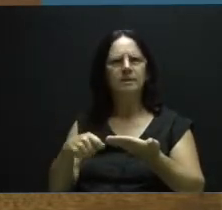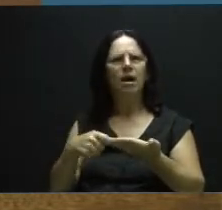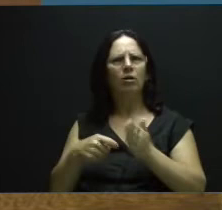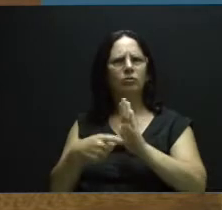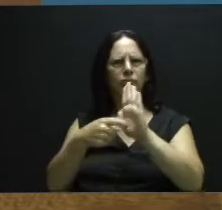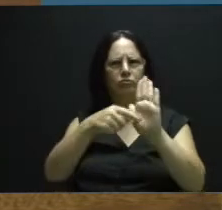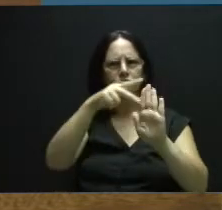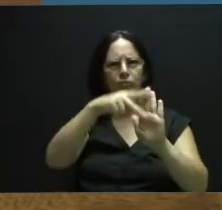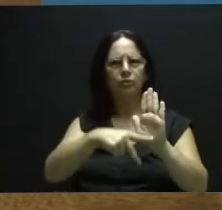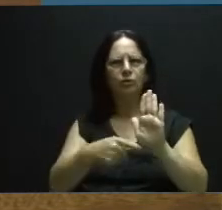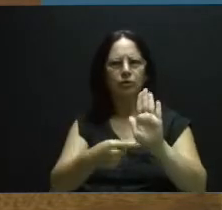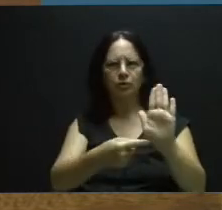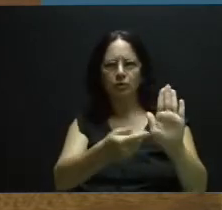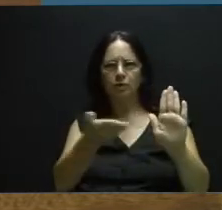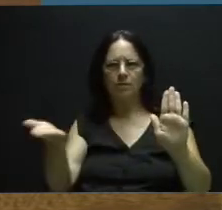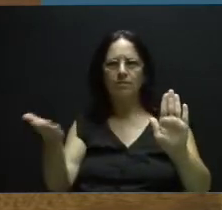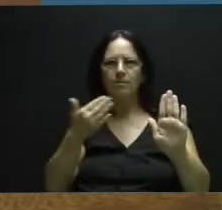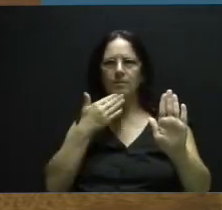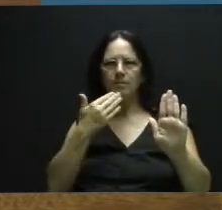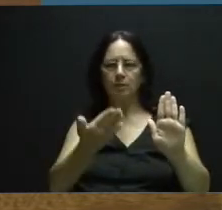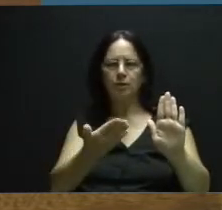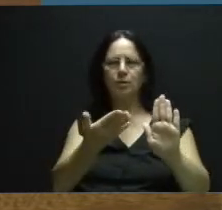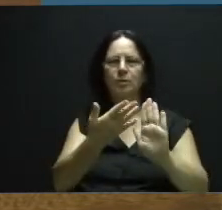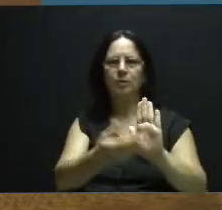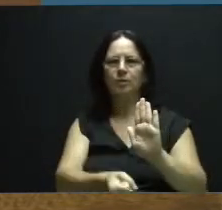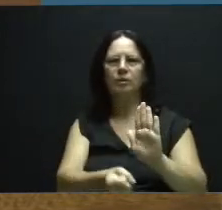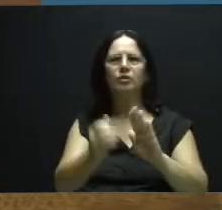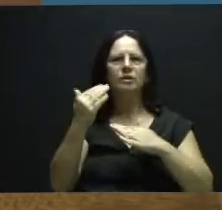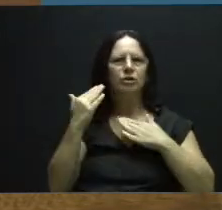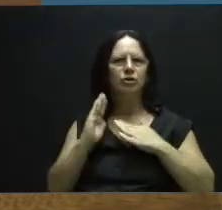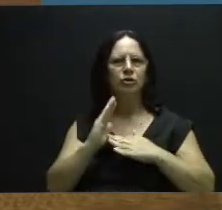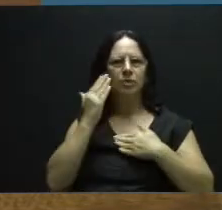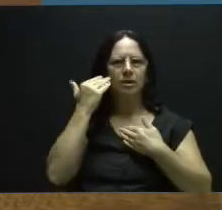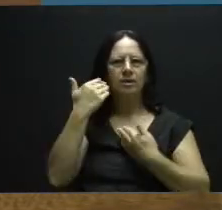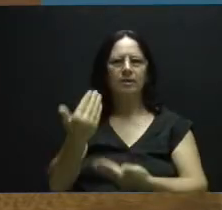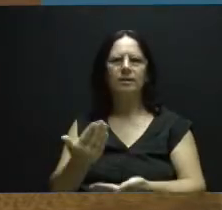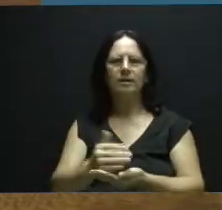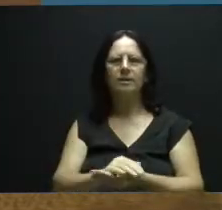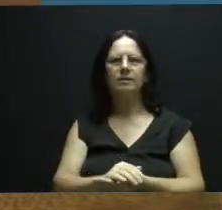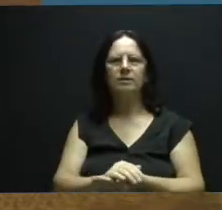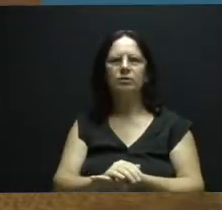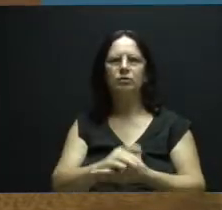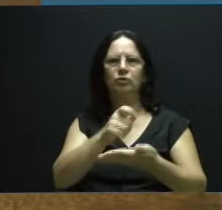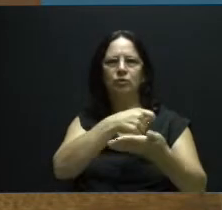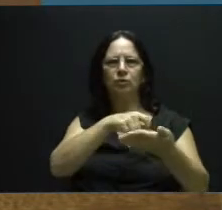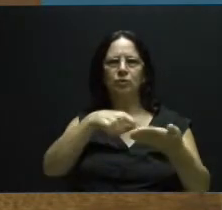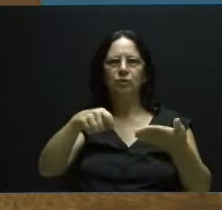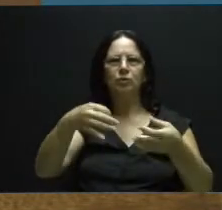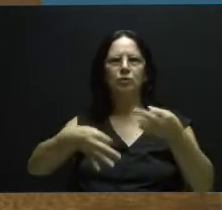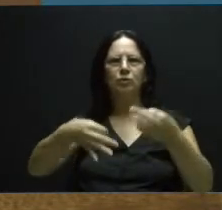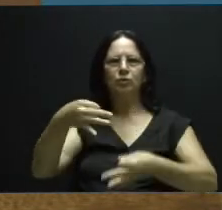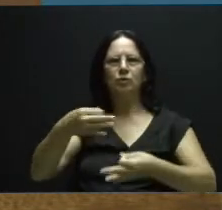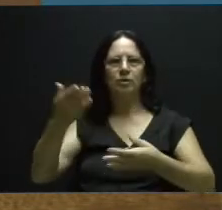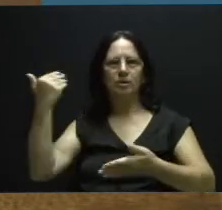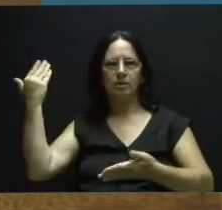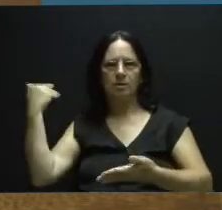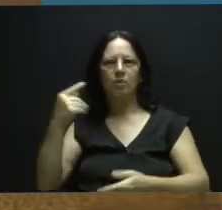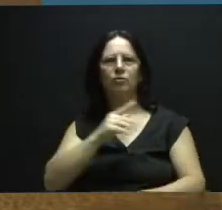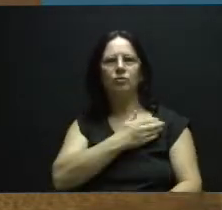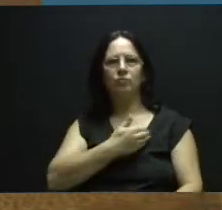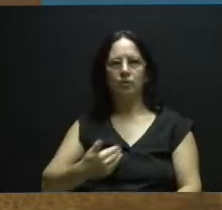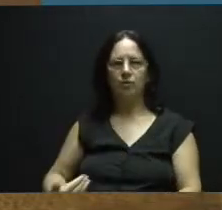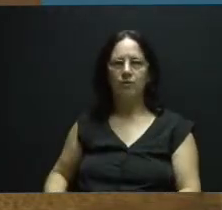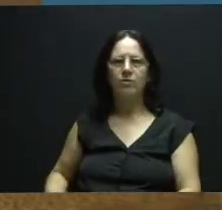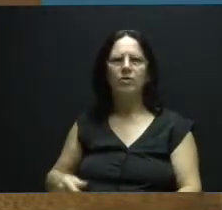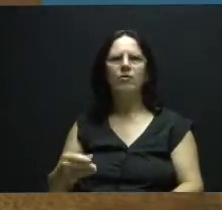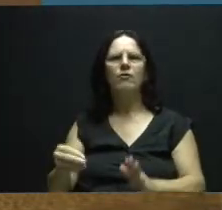projeto e peço a aprovação de todas as obras paris e já agradeço à comissão de justiça e redação que era da gestão anterior ainda e que